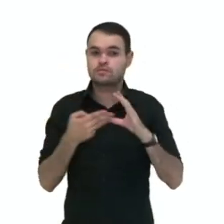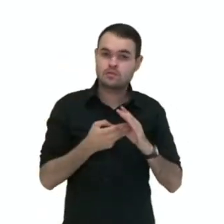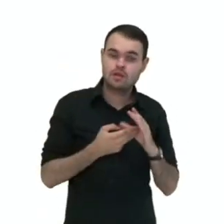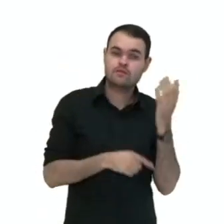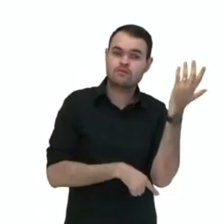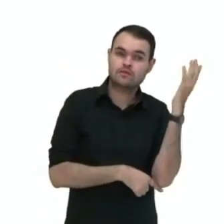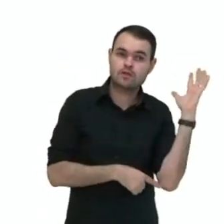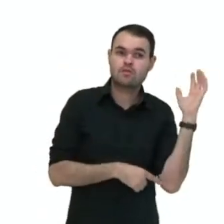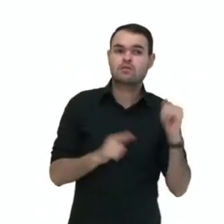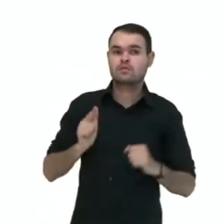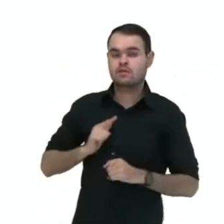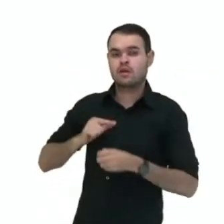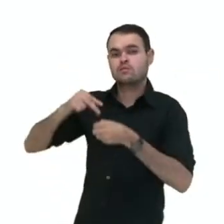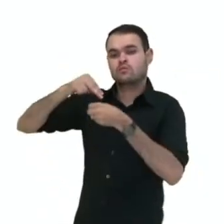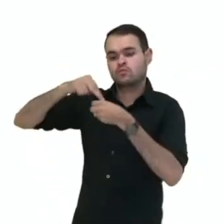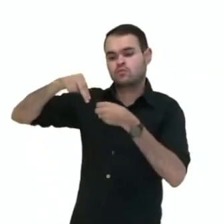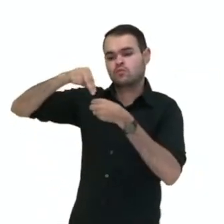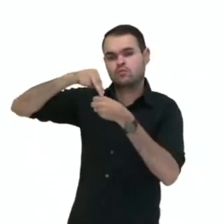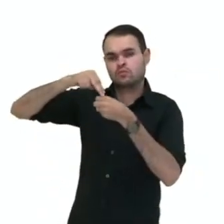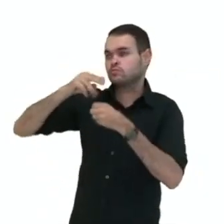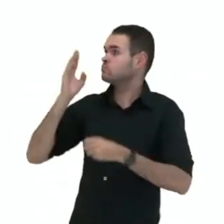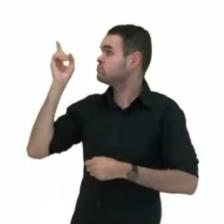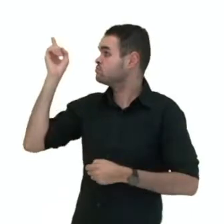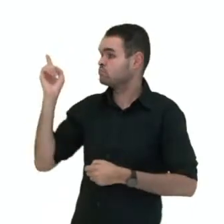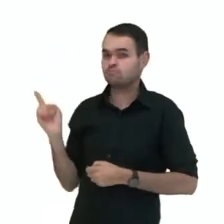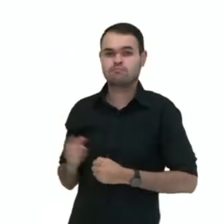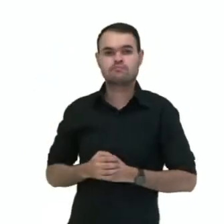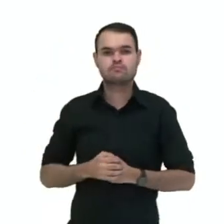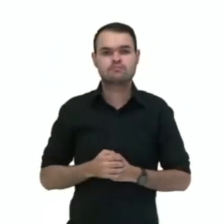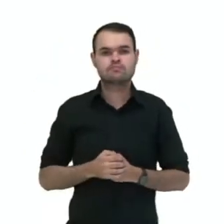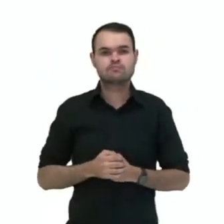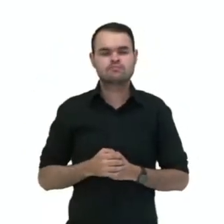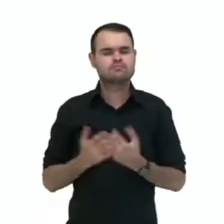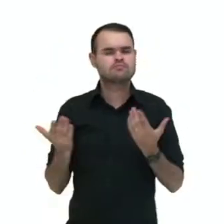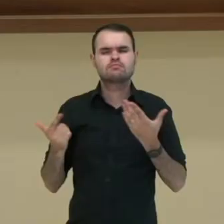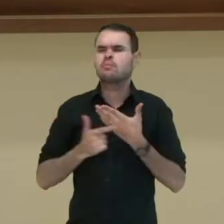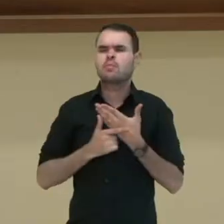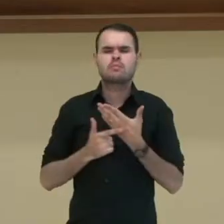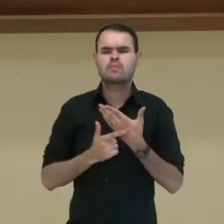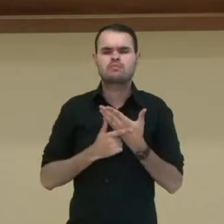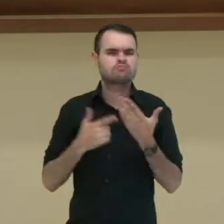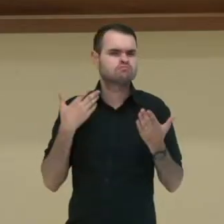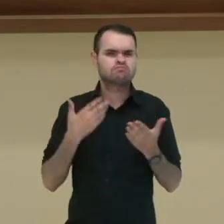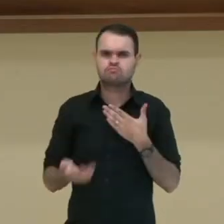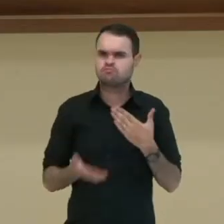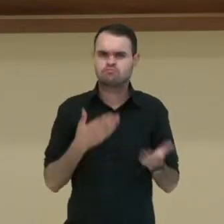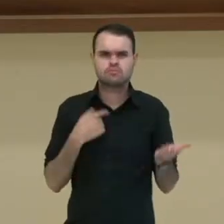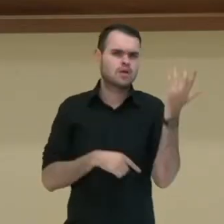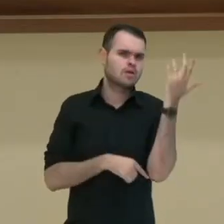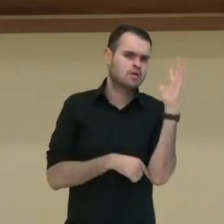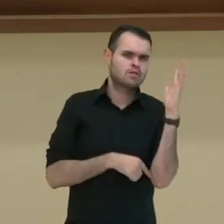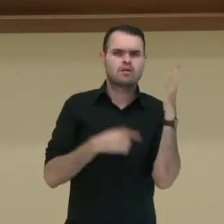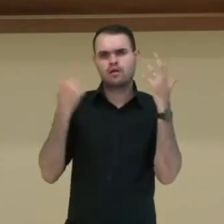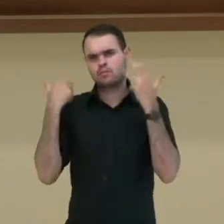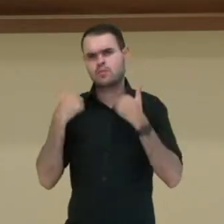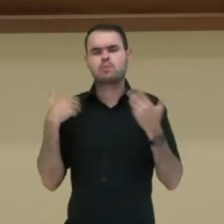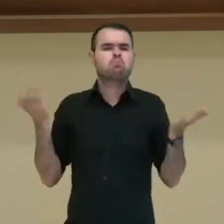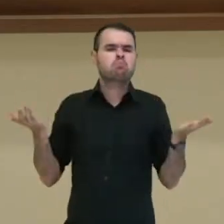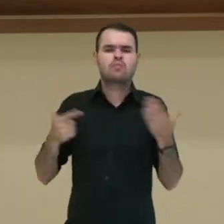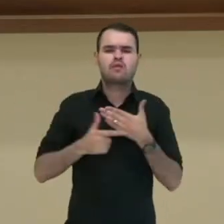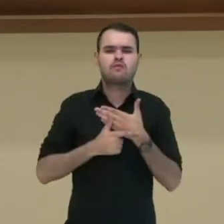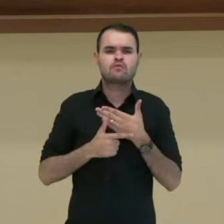vegetal. Possui o núcleo. Tá, e qual que é a função desse núcleo? Não importa se é célula animal ou célula vegetal. Qual que é a